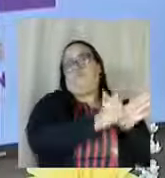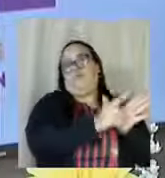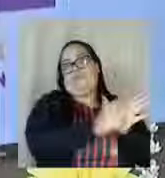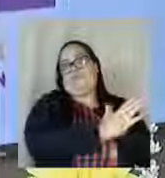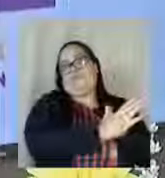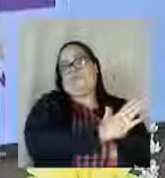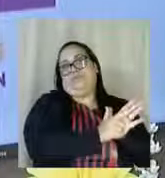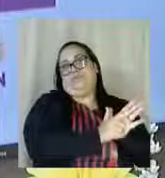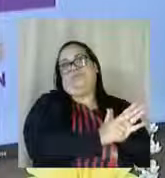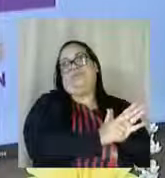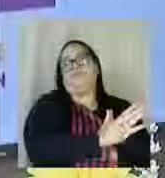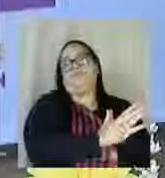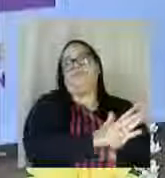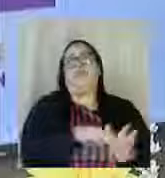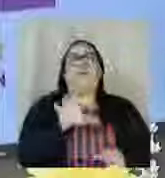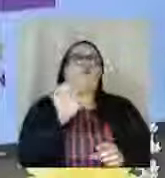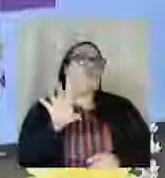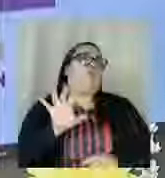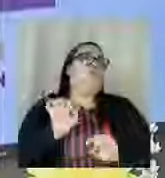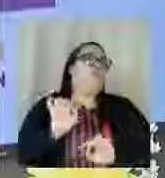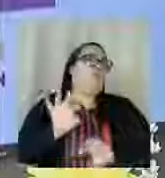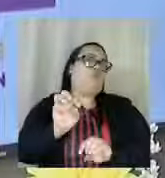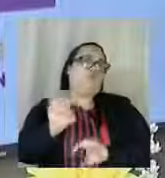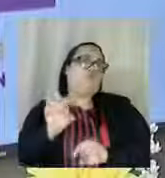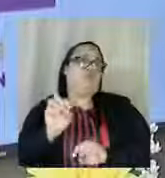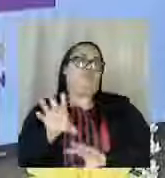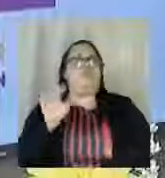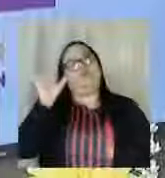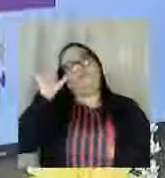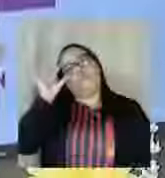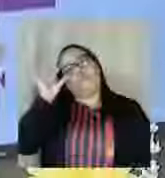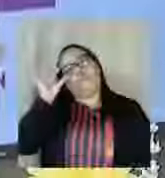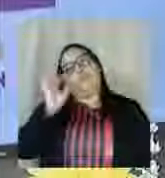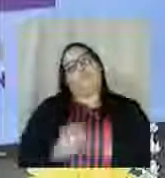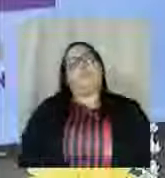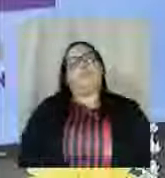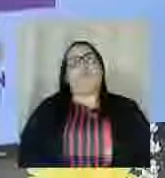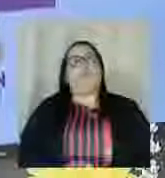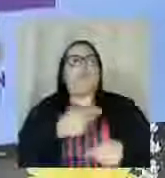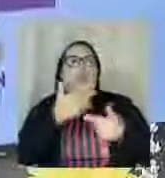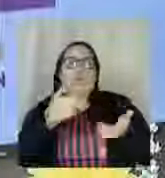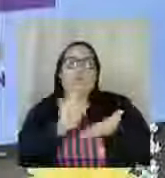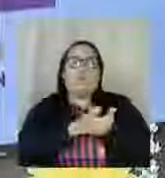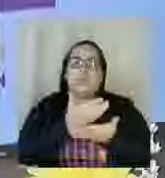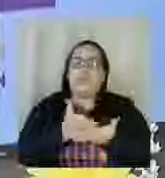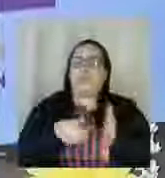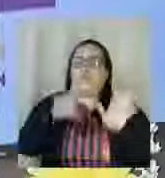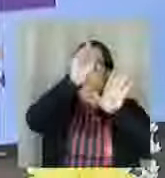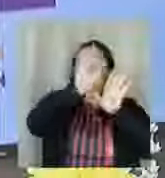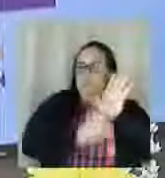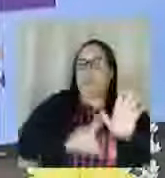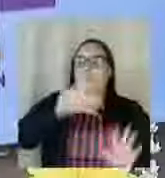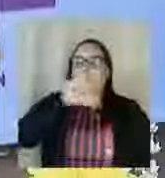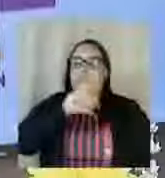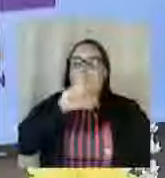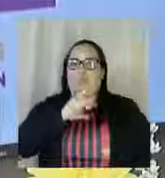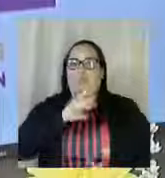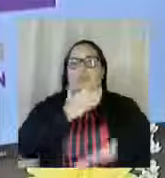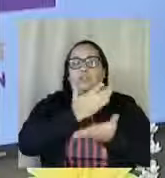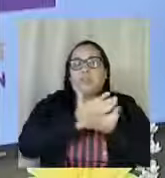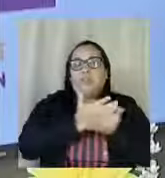de ser apenas uma orientação, que ela deixe de ser apenas algo que se diz que é de direito que se tem, mas que ela passe a